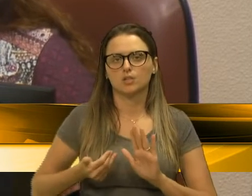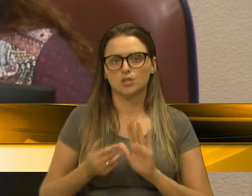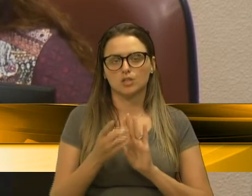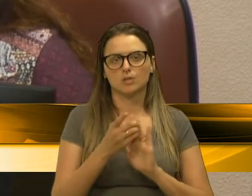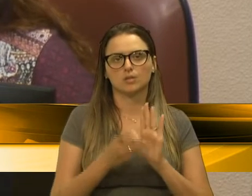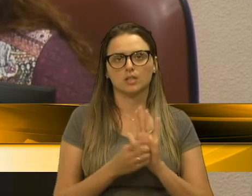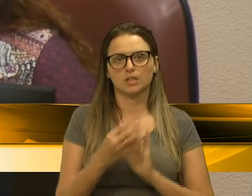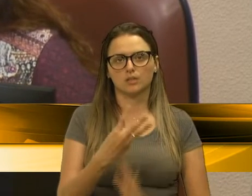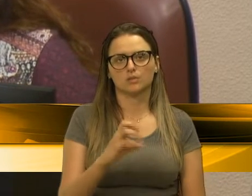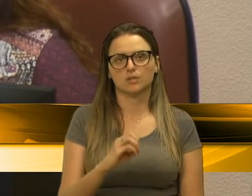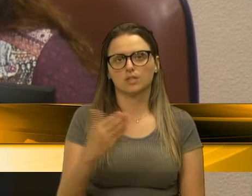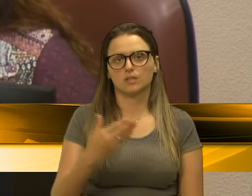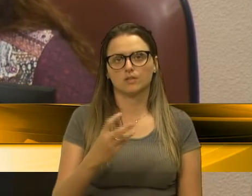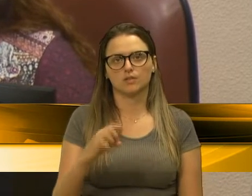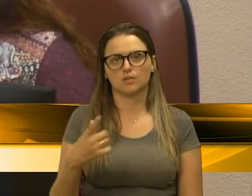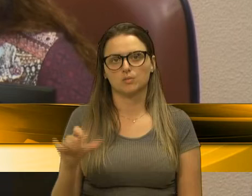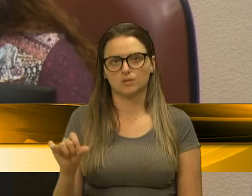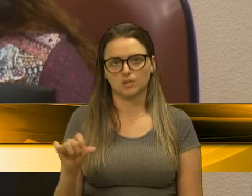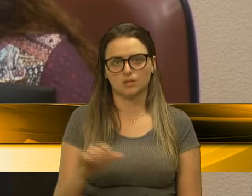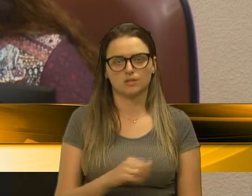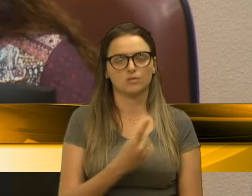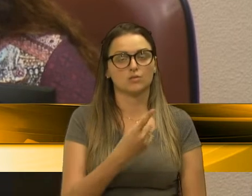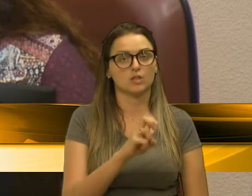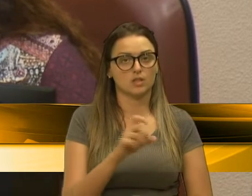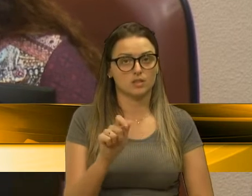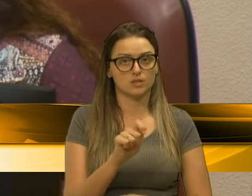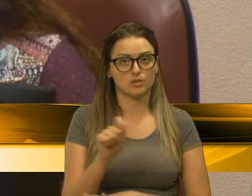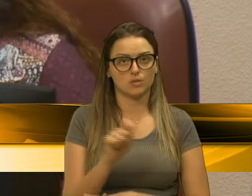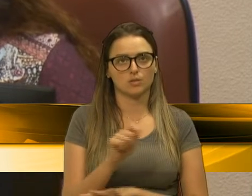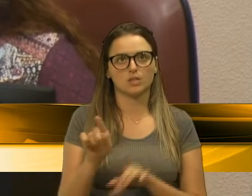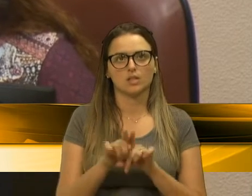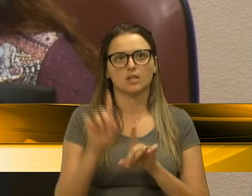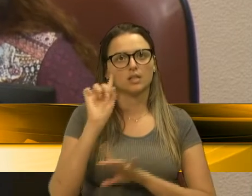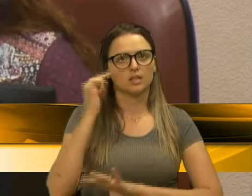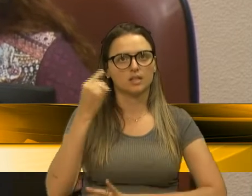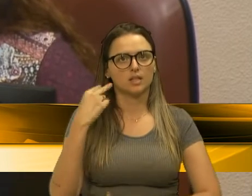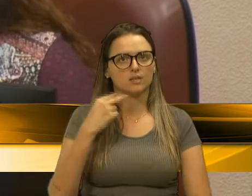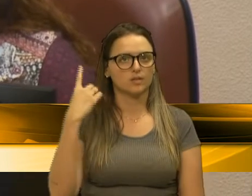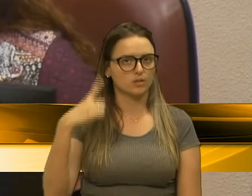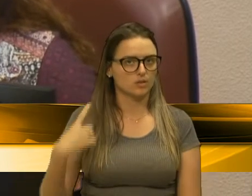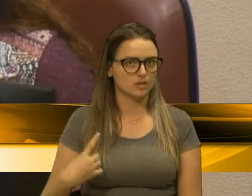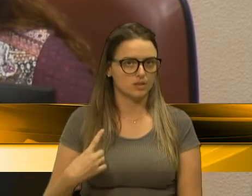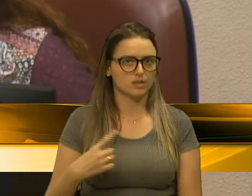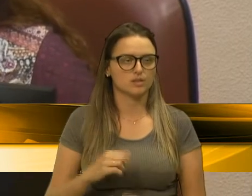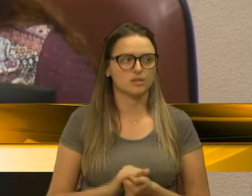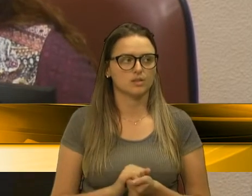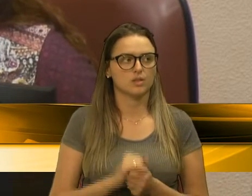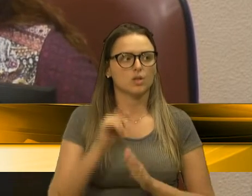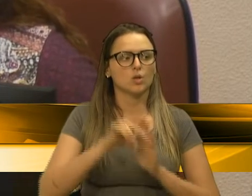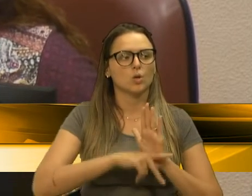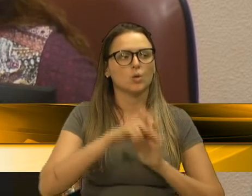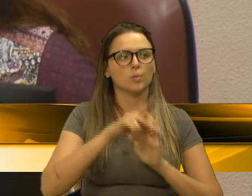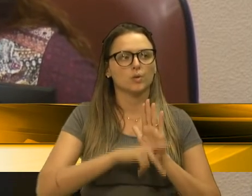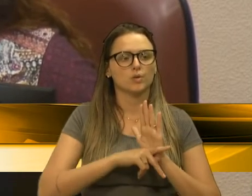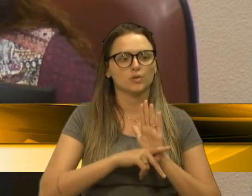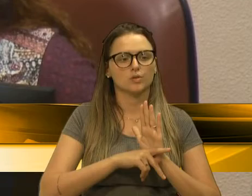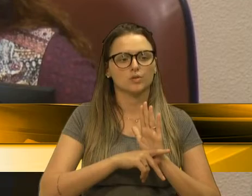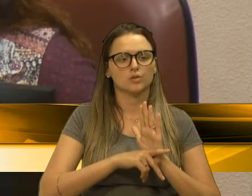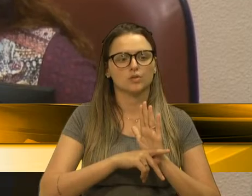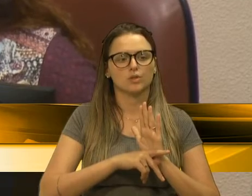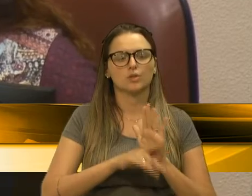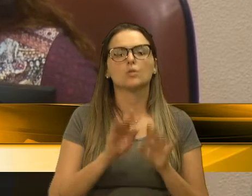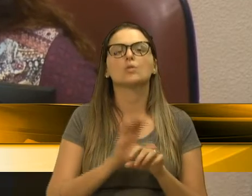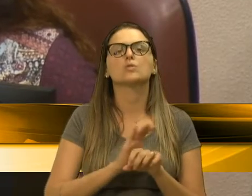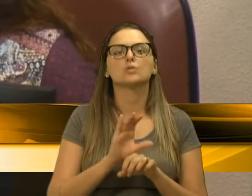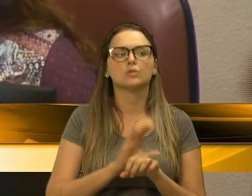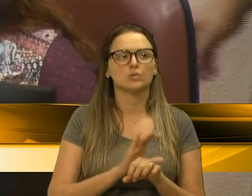número 20.381, de 15 de agosto de 2019, de iniciativa da vereadora Denise Pessoa. O projeto está